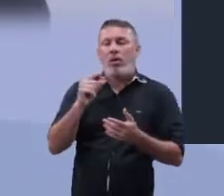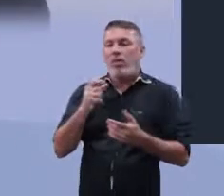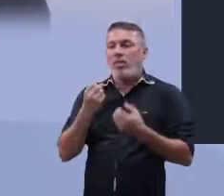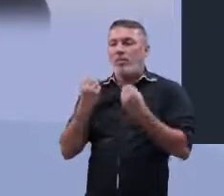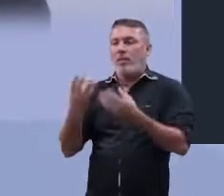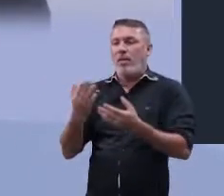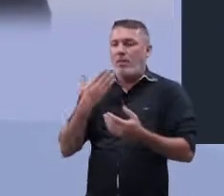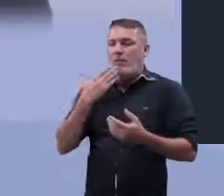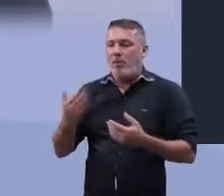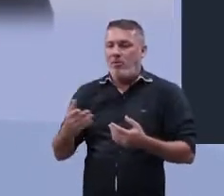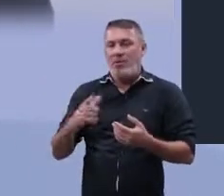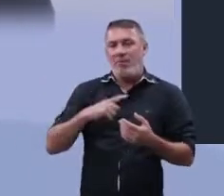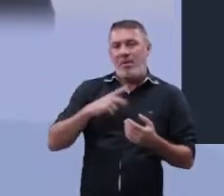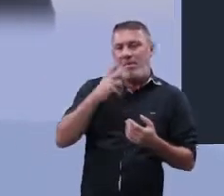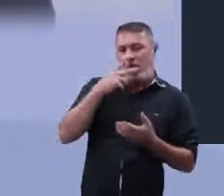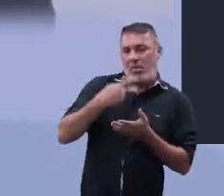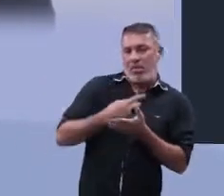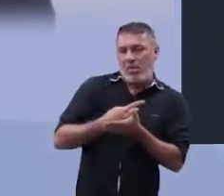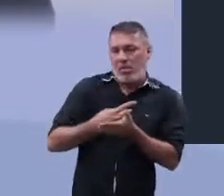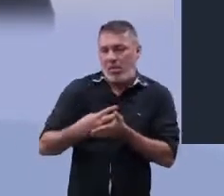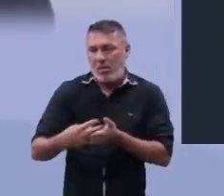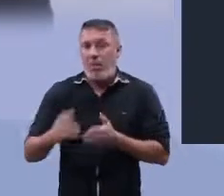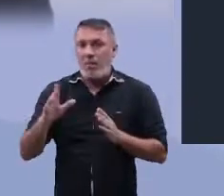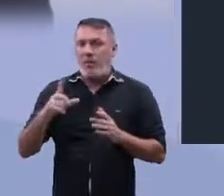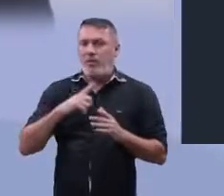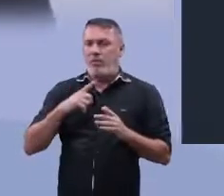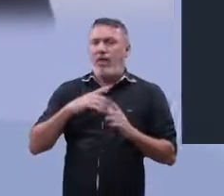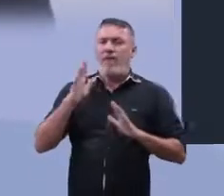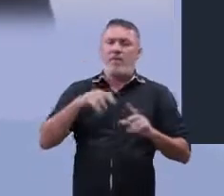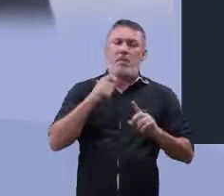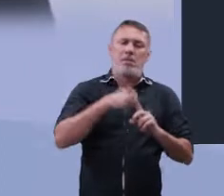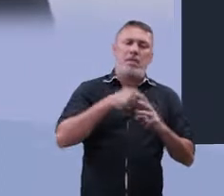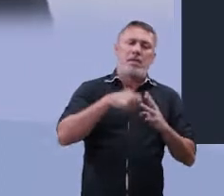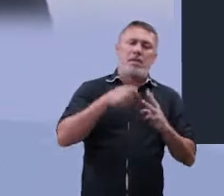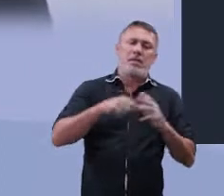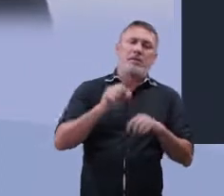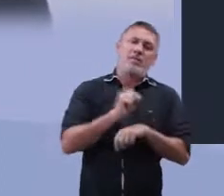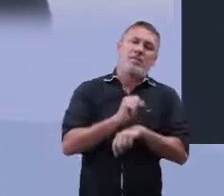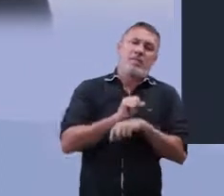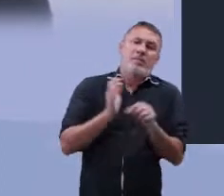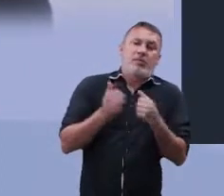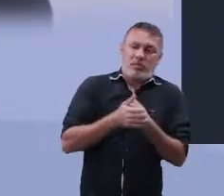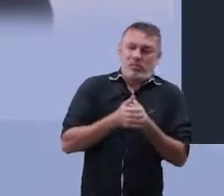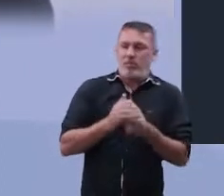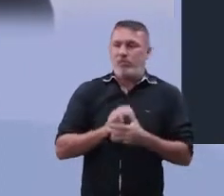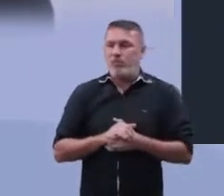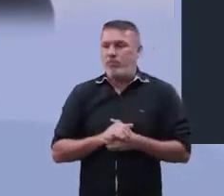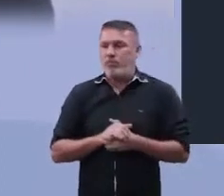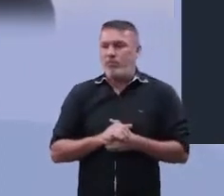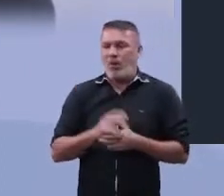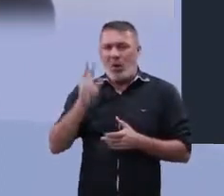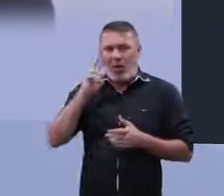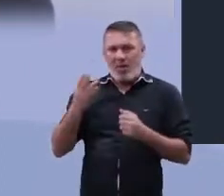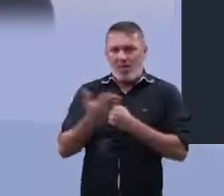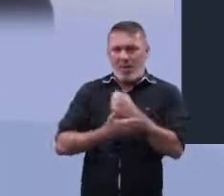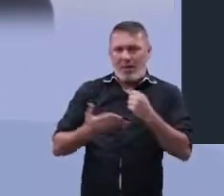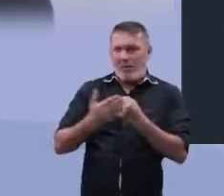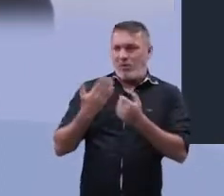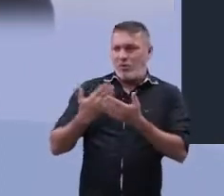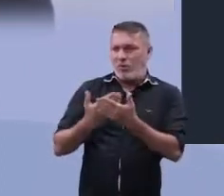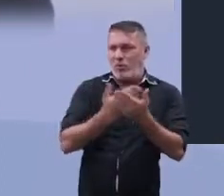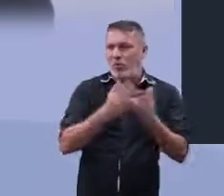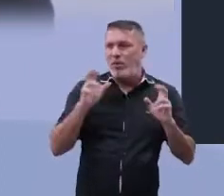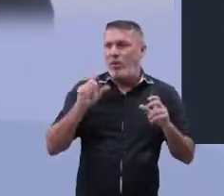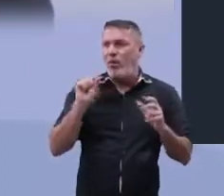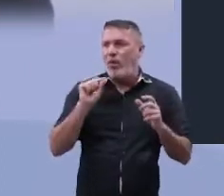de alferes, arrastando a asa, mas ficavam longos meses debaixo do balaio. Com base nos estudos